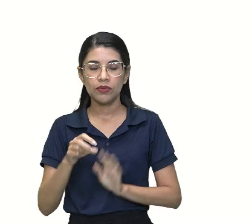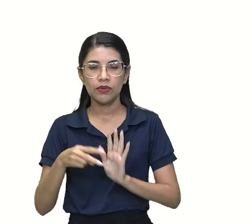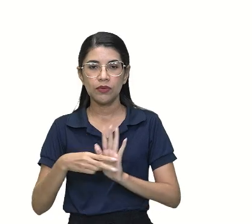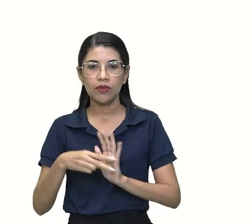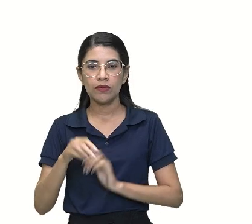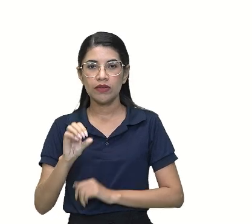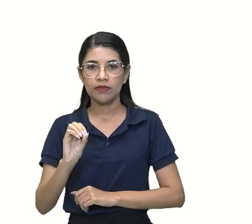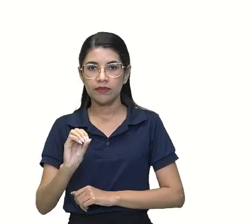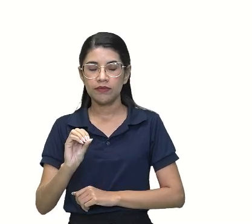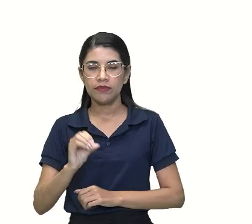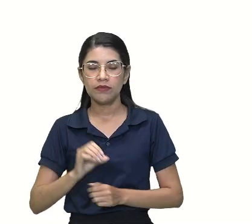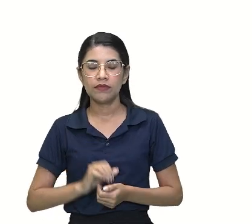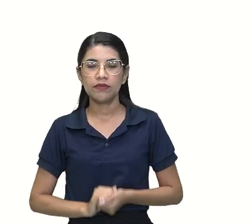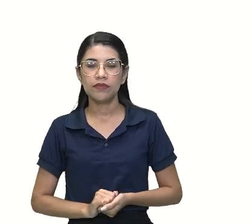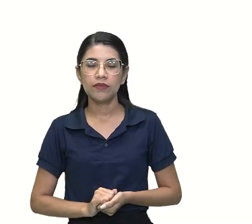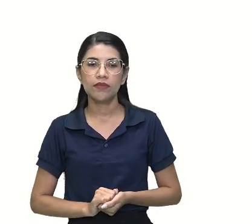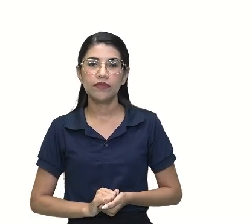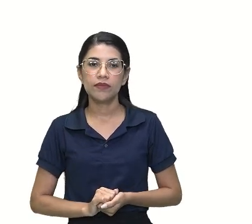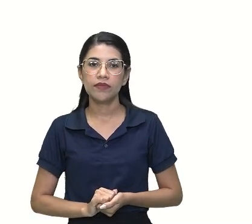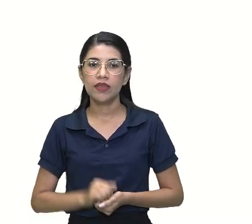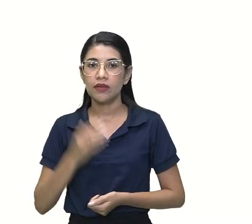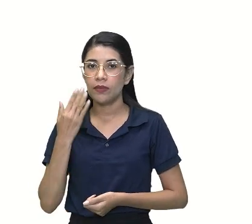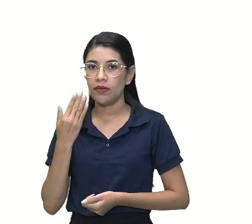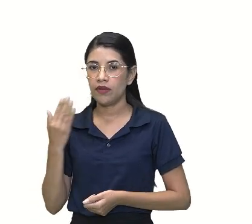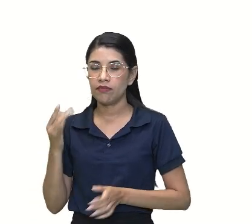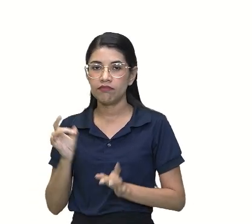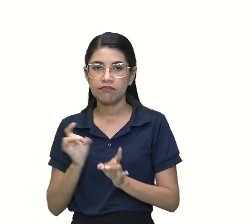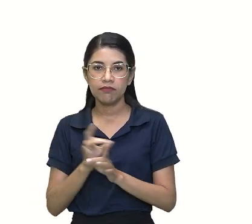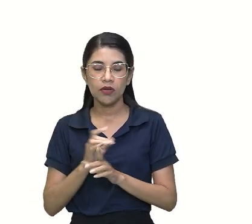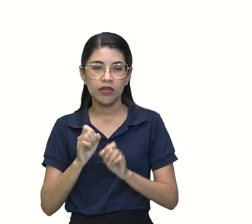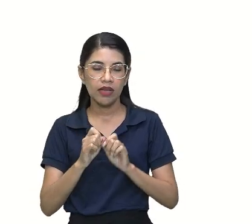tá? Então essa aqui